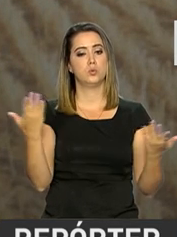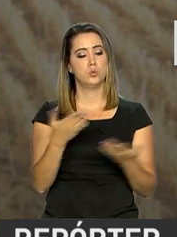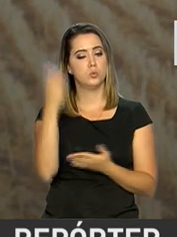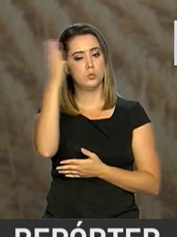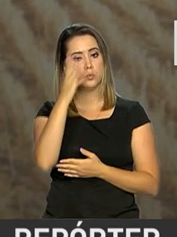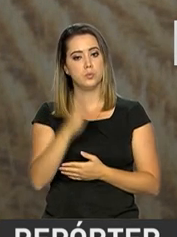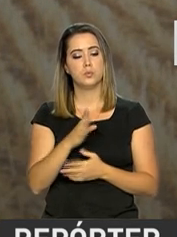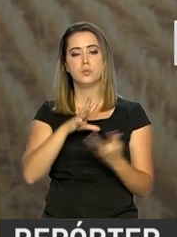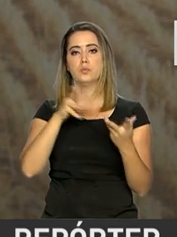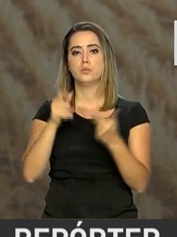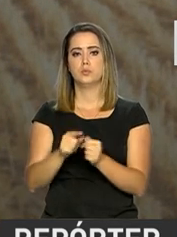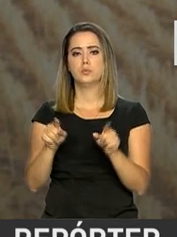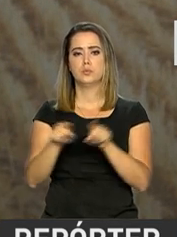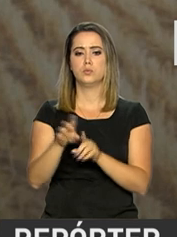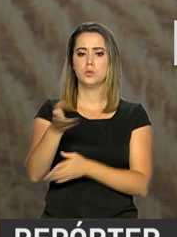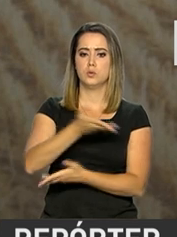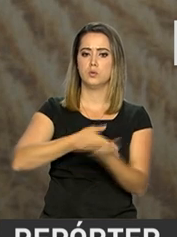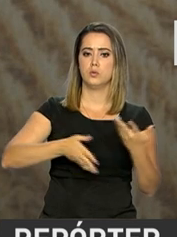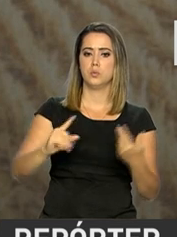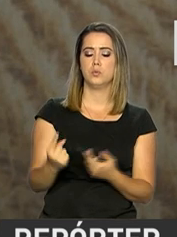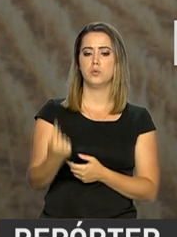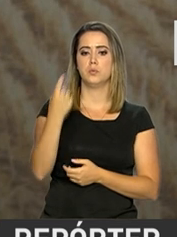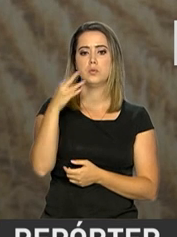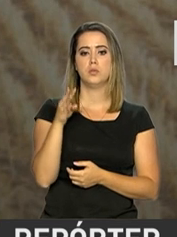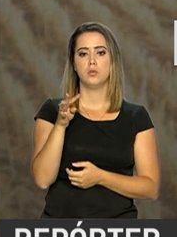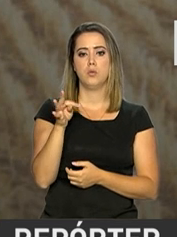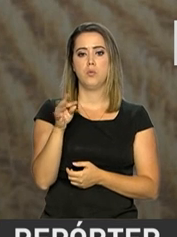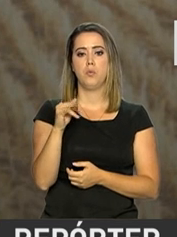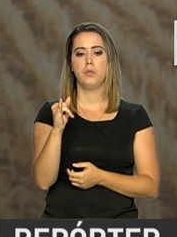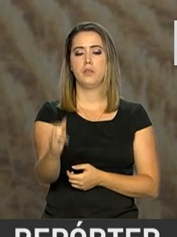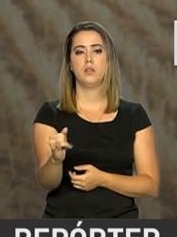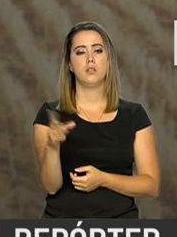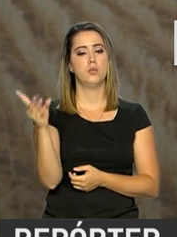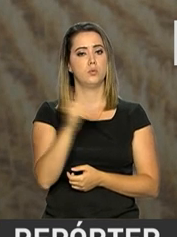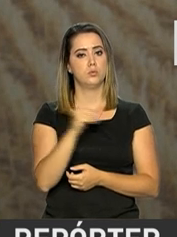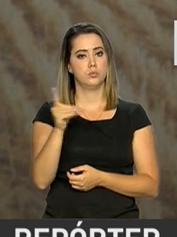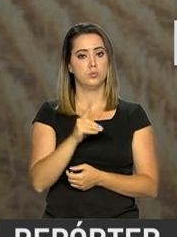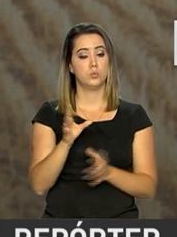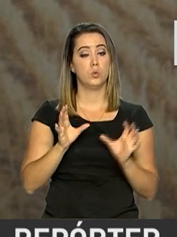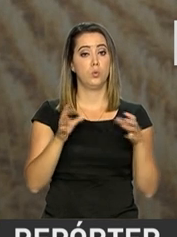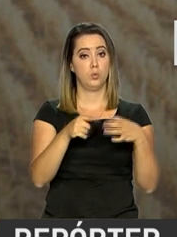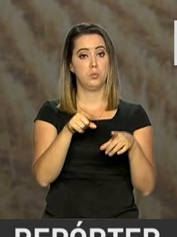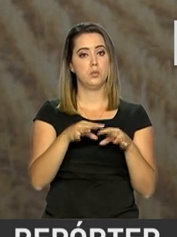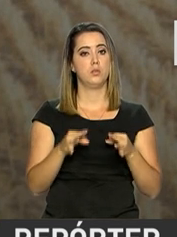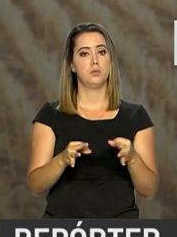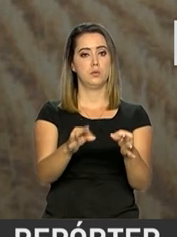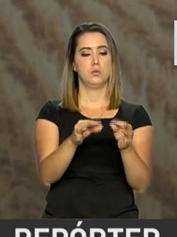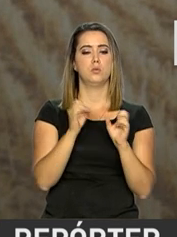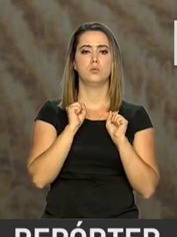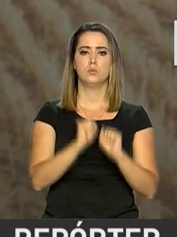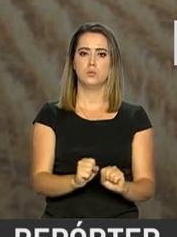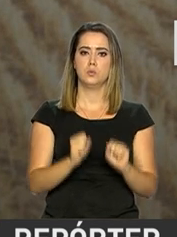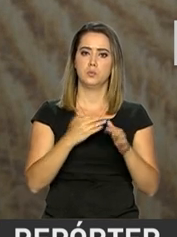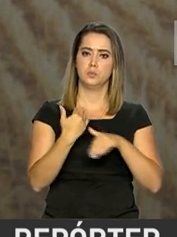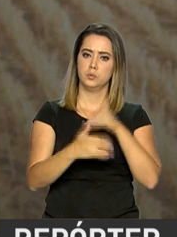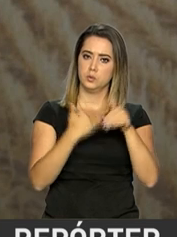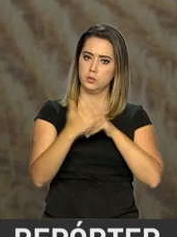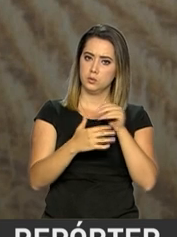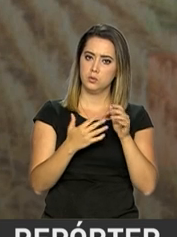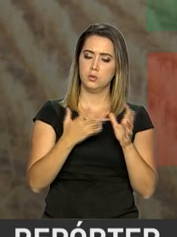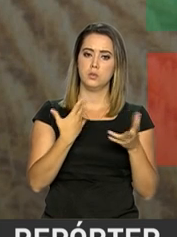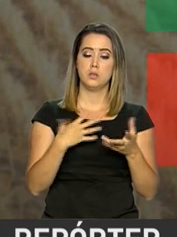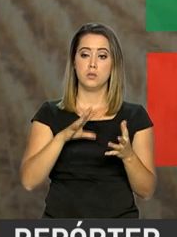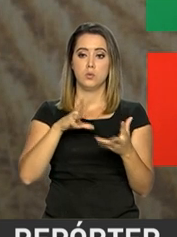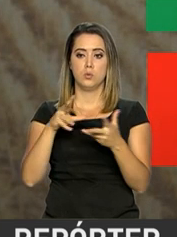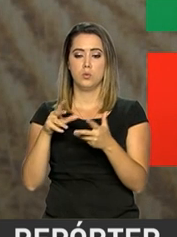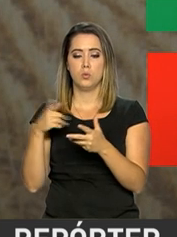brasileiro no exterior, que movimenta mais de US$ 1 trilhão. O setor tem tecnologia e capacidade para crescer na comunidade